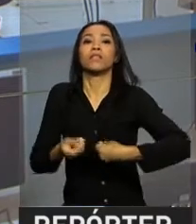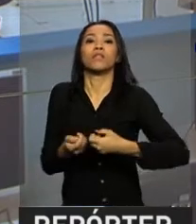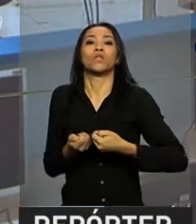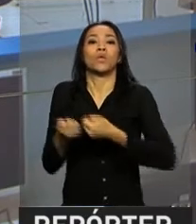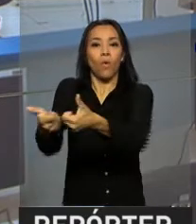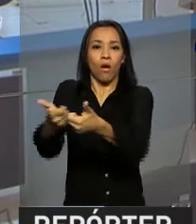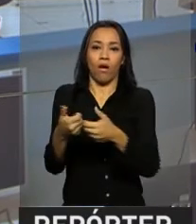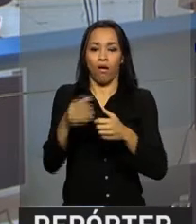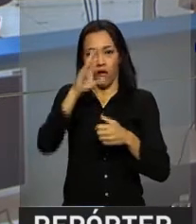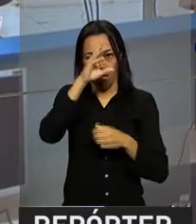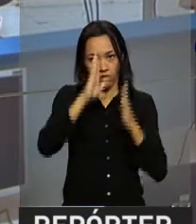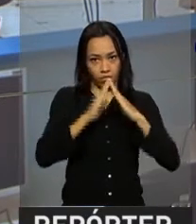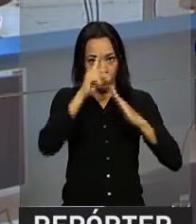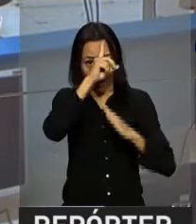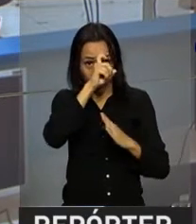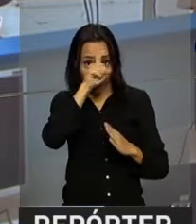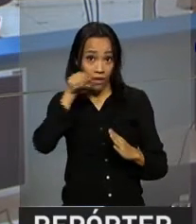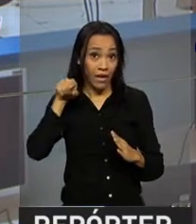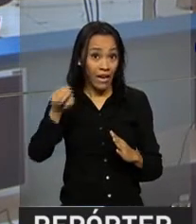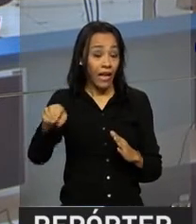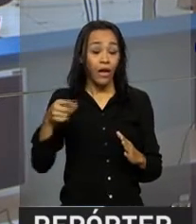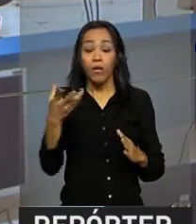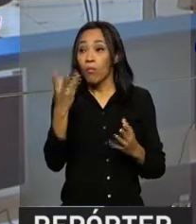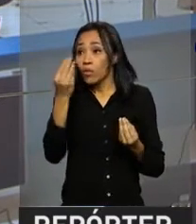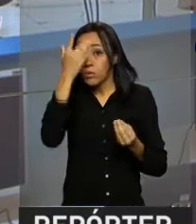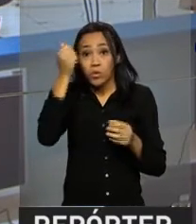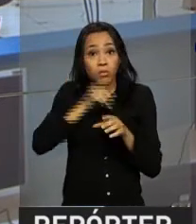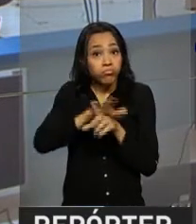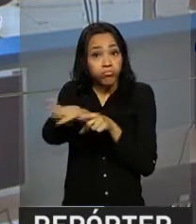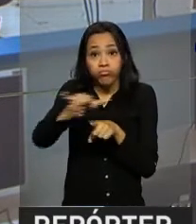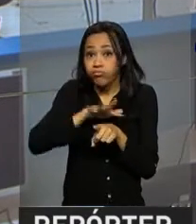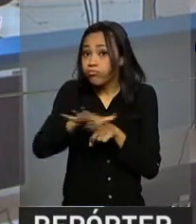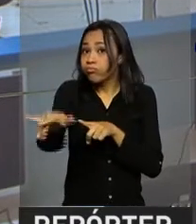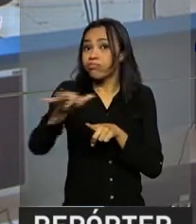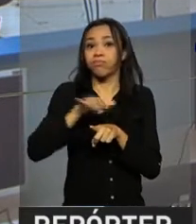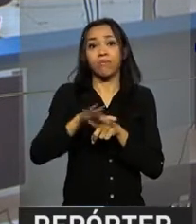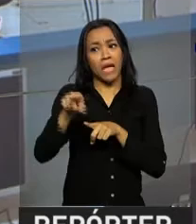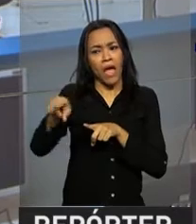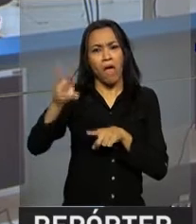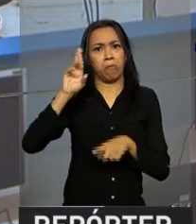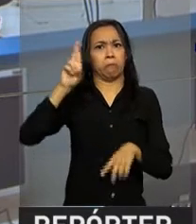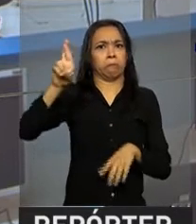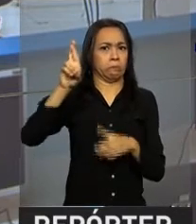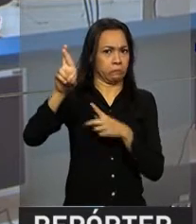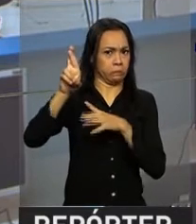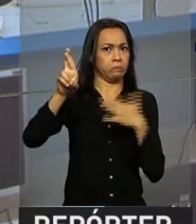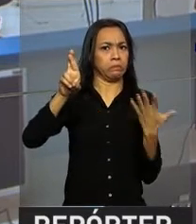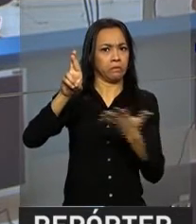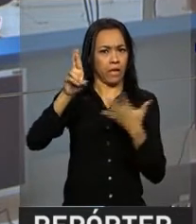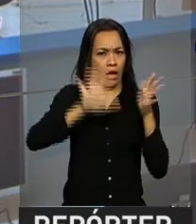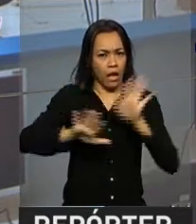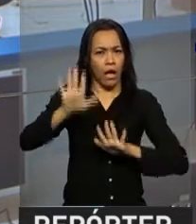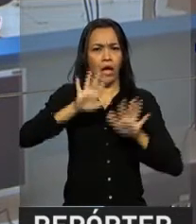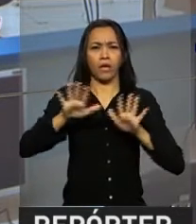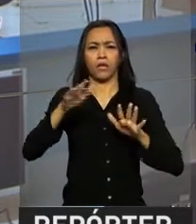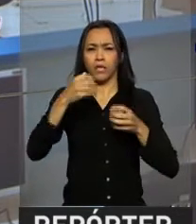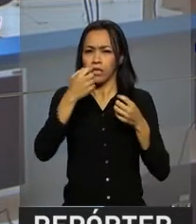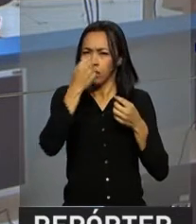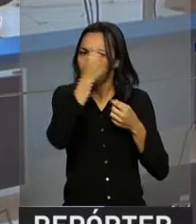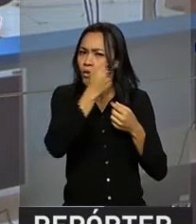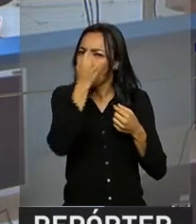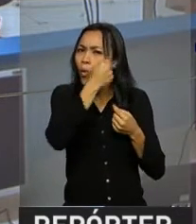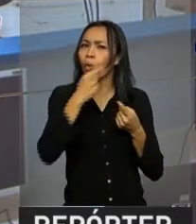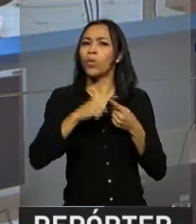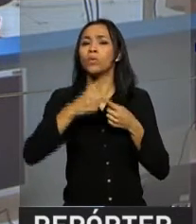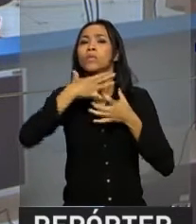da rede pública do Rio de Janeiro em volume geral de atendimentos e é considerado referência em oftalmologia, cirurgia de